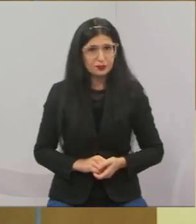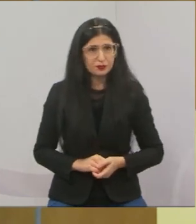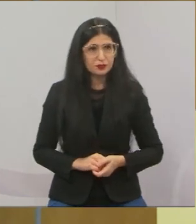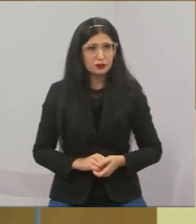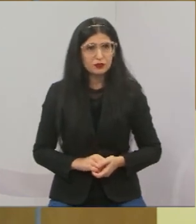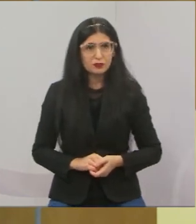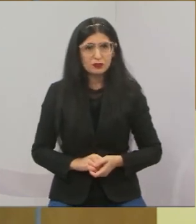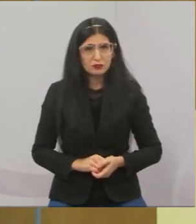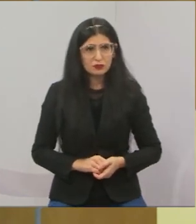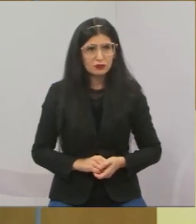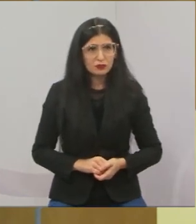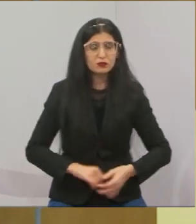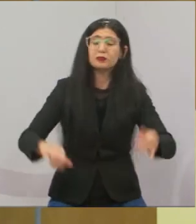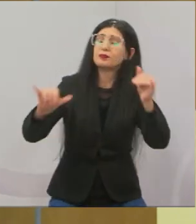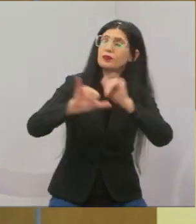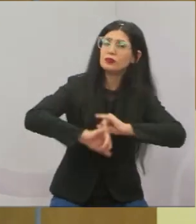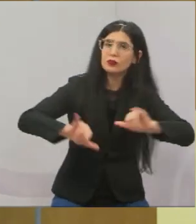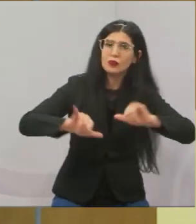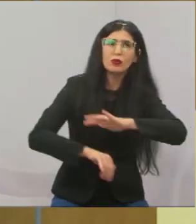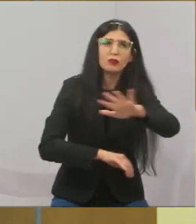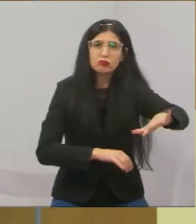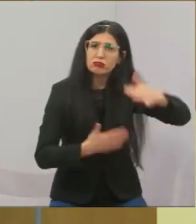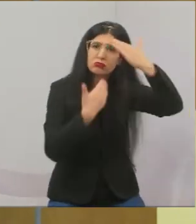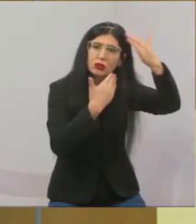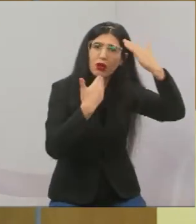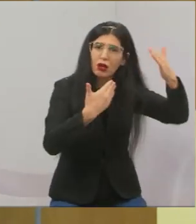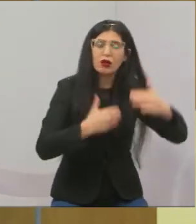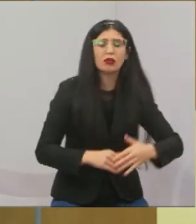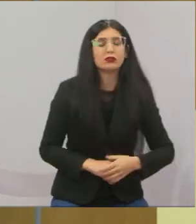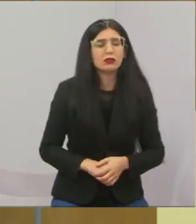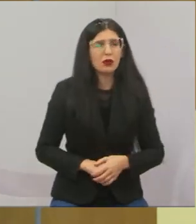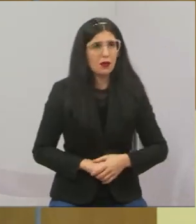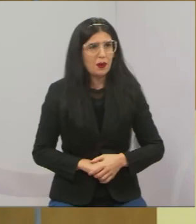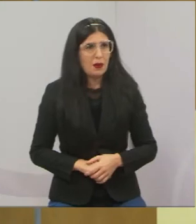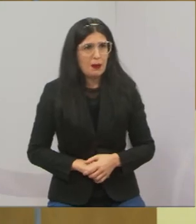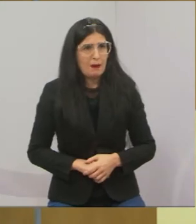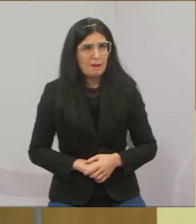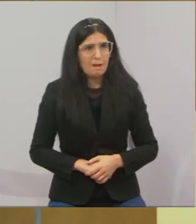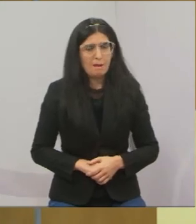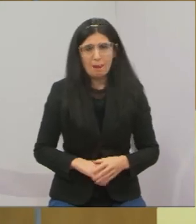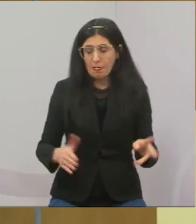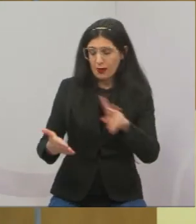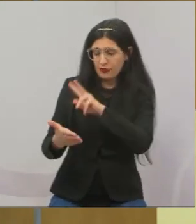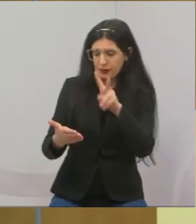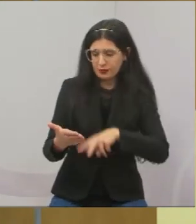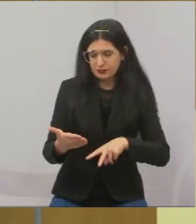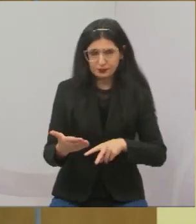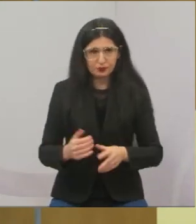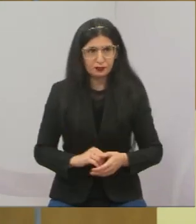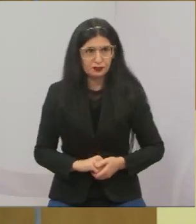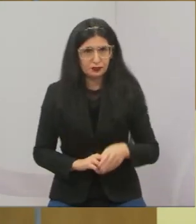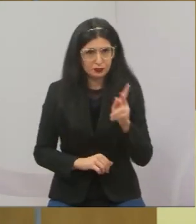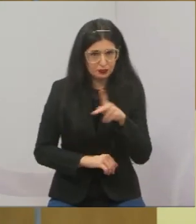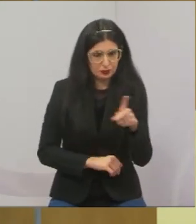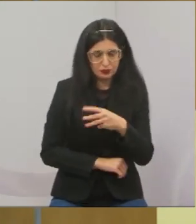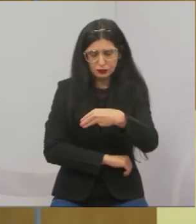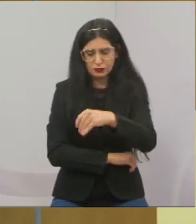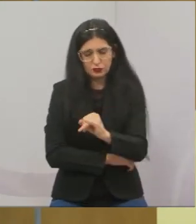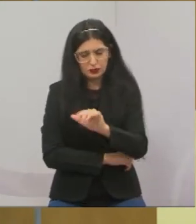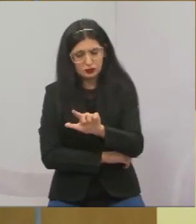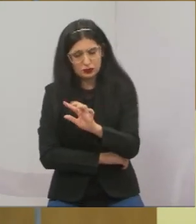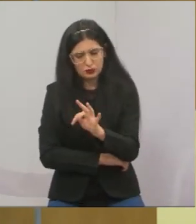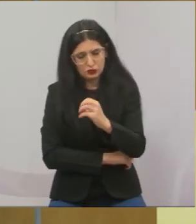né? Eu queria agradecer, eu peço licença para vocês para incitar uma frase do professor Milton